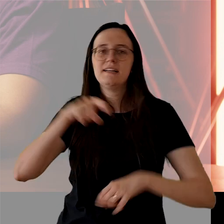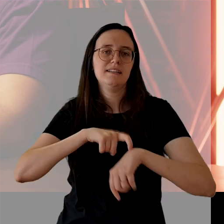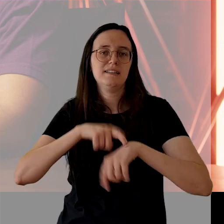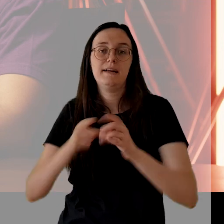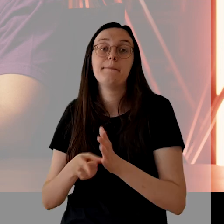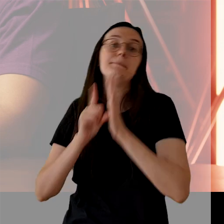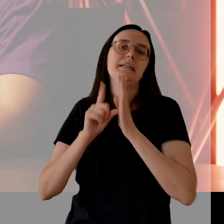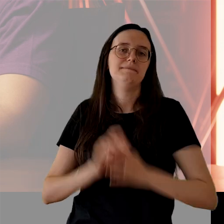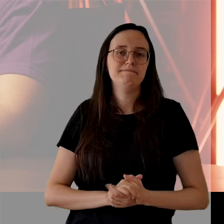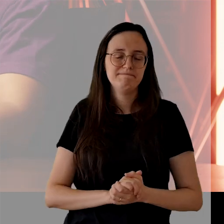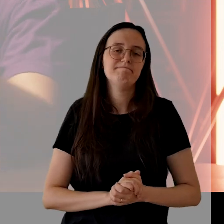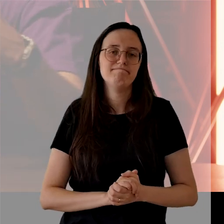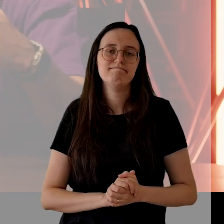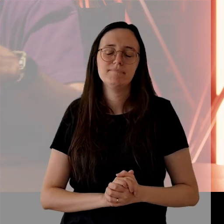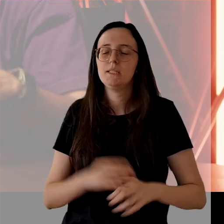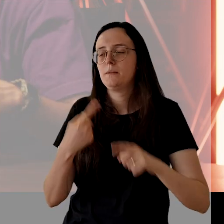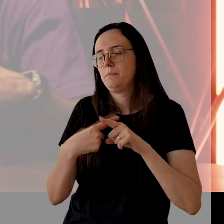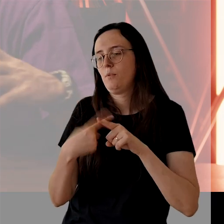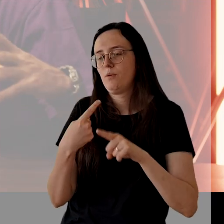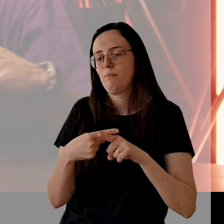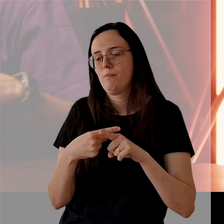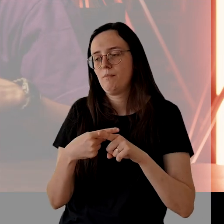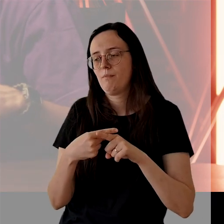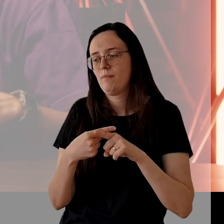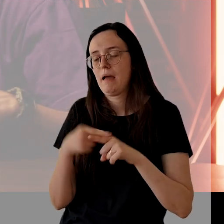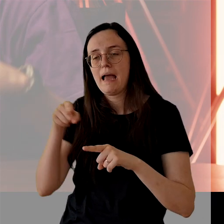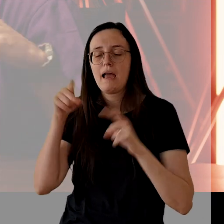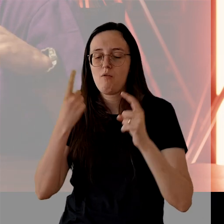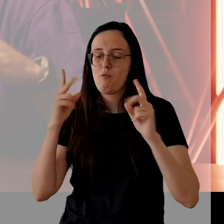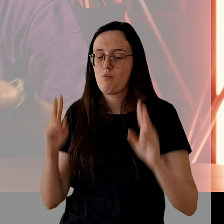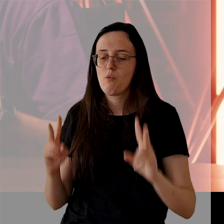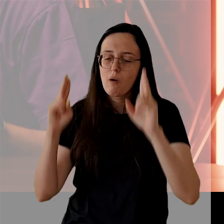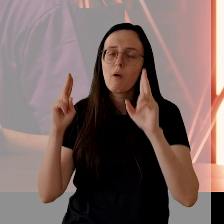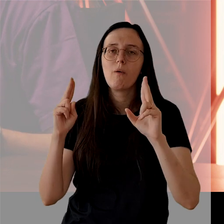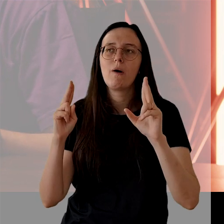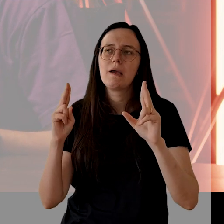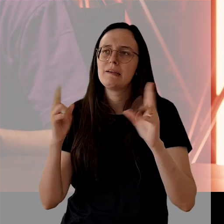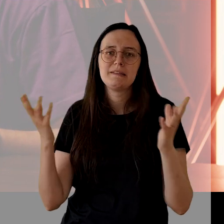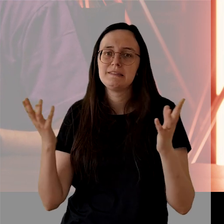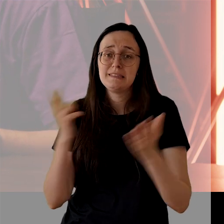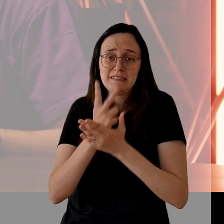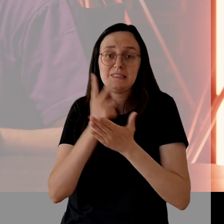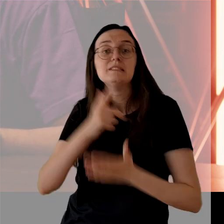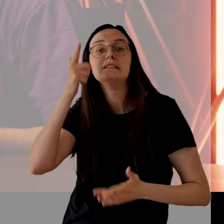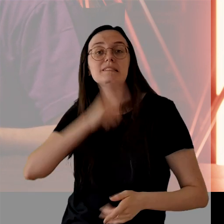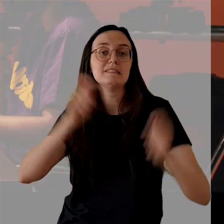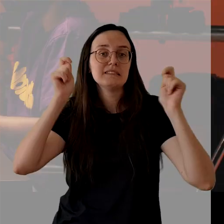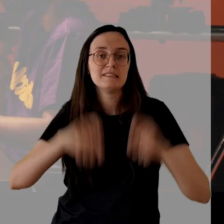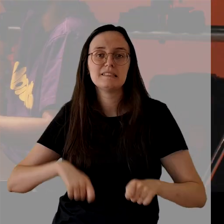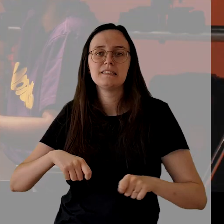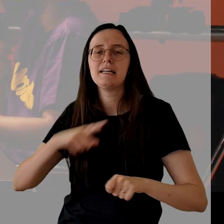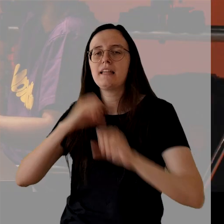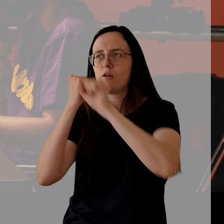né? Porque também eram quadros que nem sempre o boom ia conseguir, o microfone aéreo, né? O